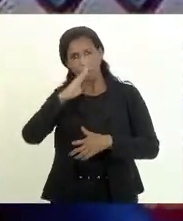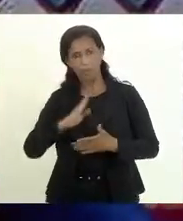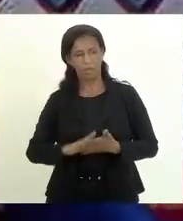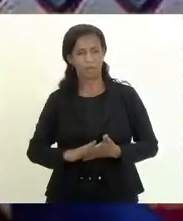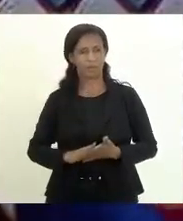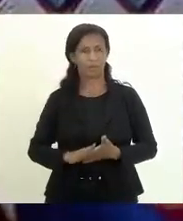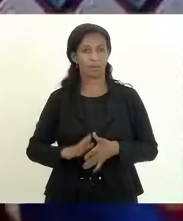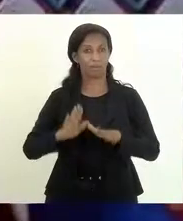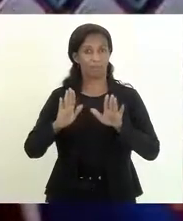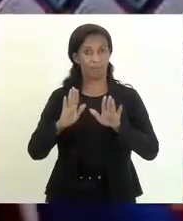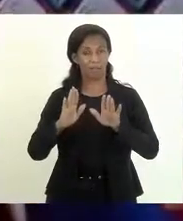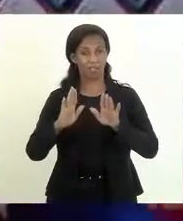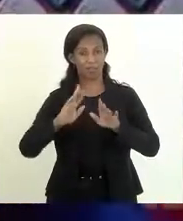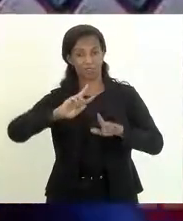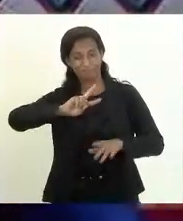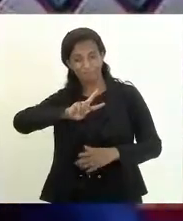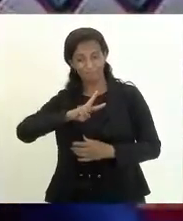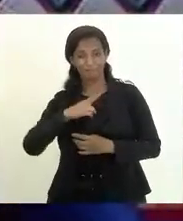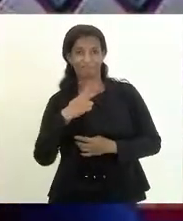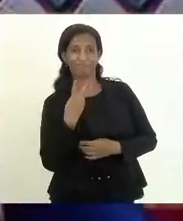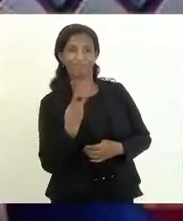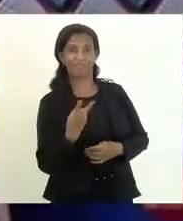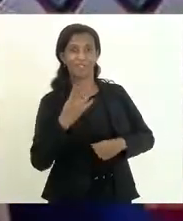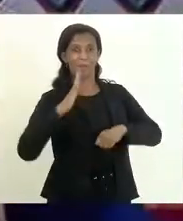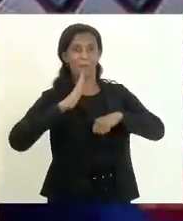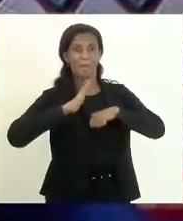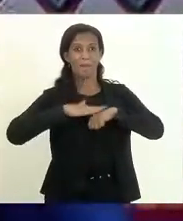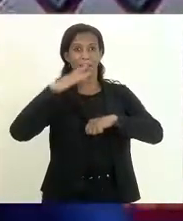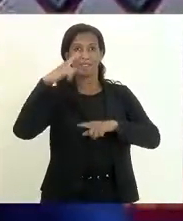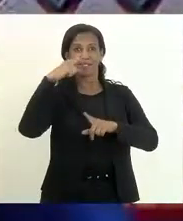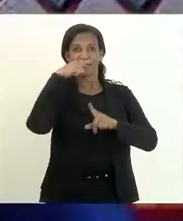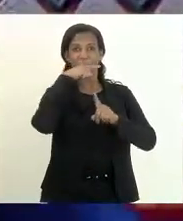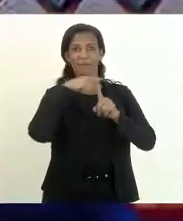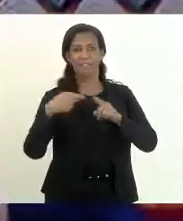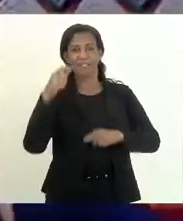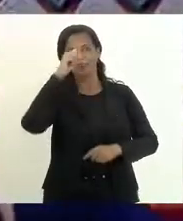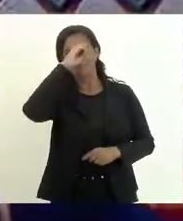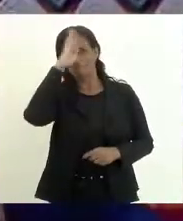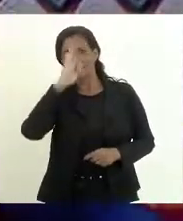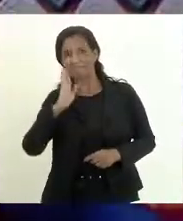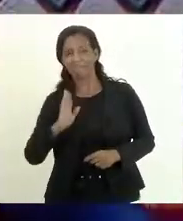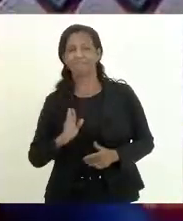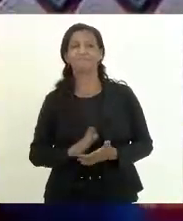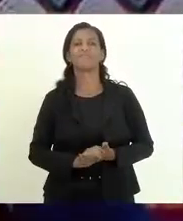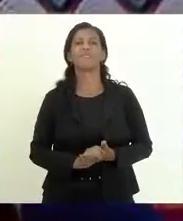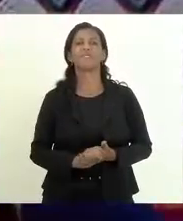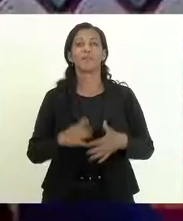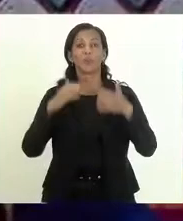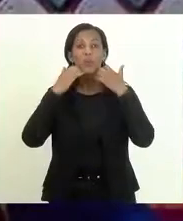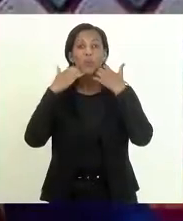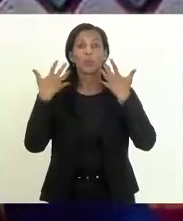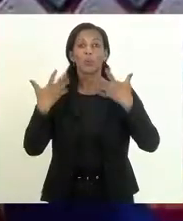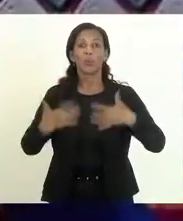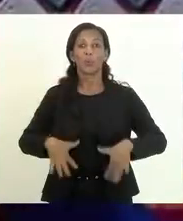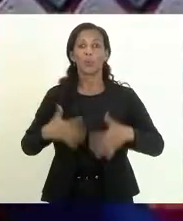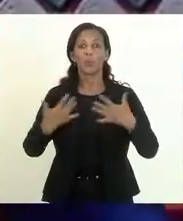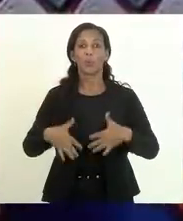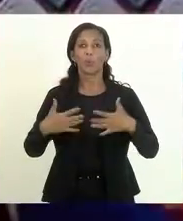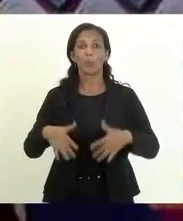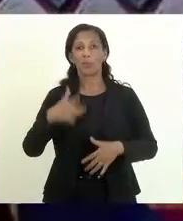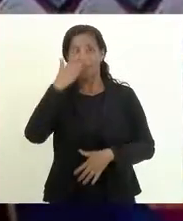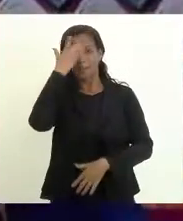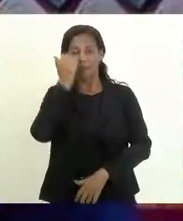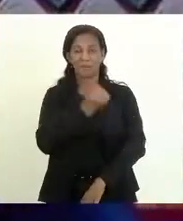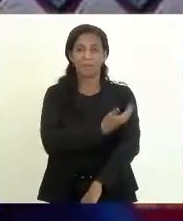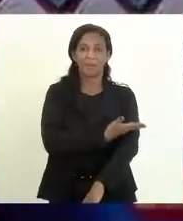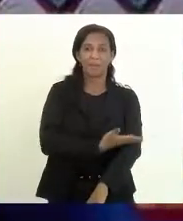nós viramos esse jogo e hoje somos mais da metade da população brasileira, para desespero da branquitude